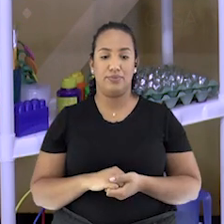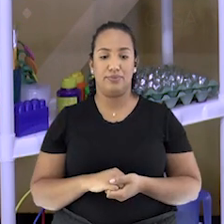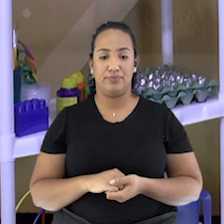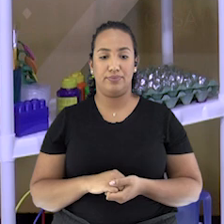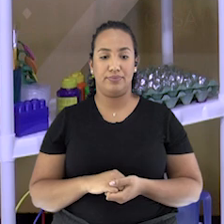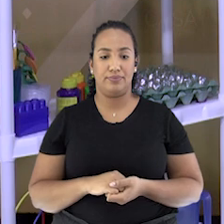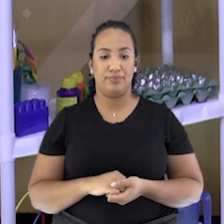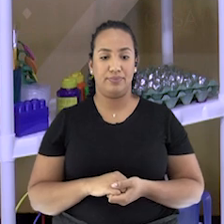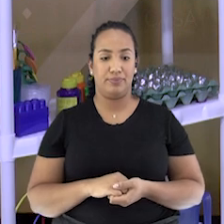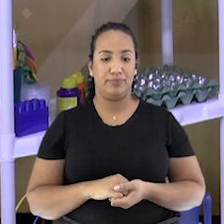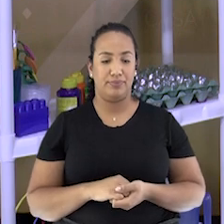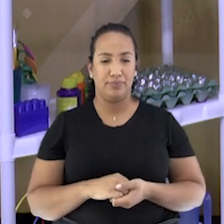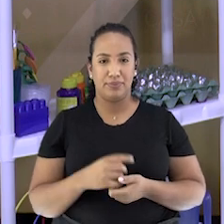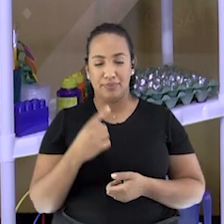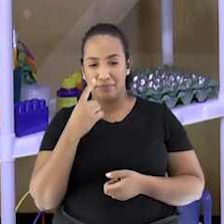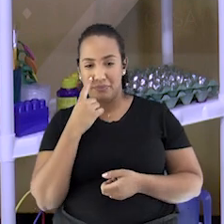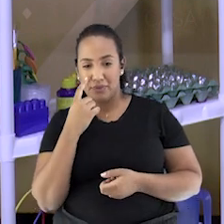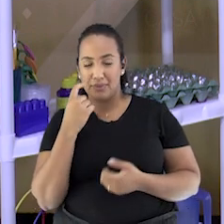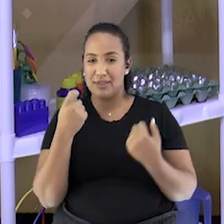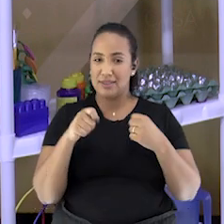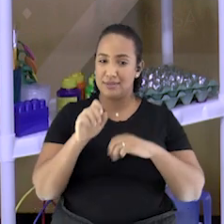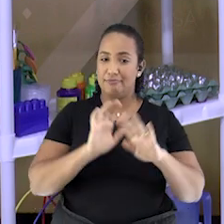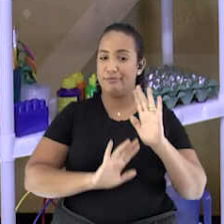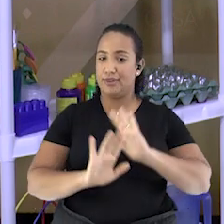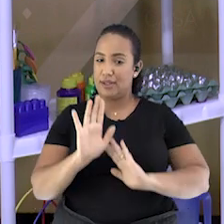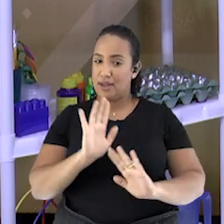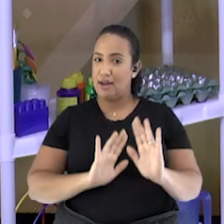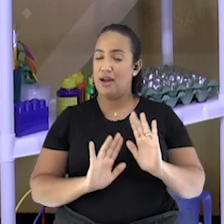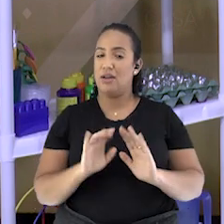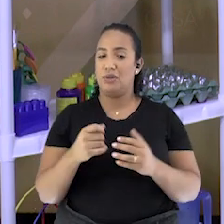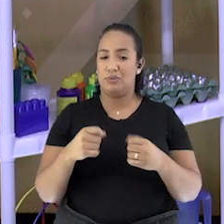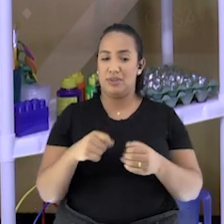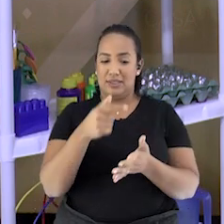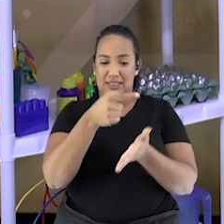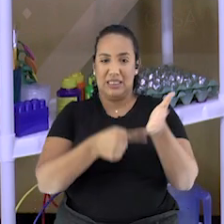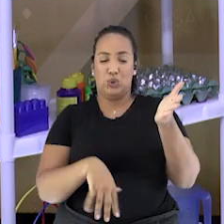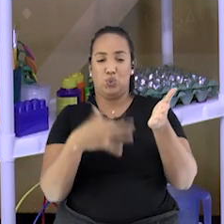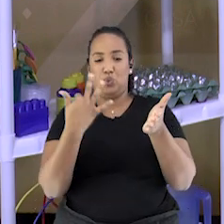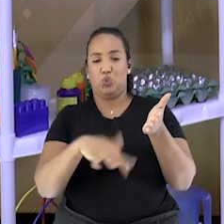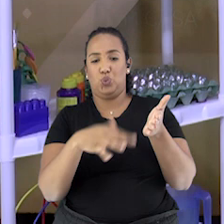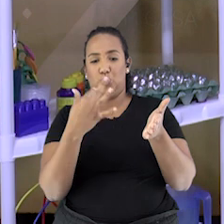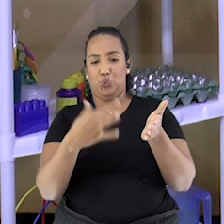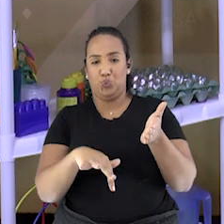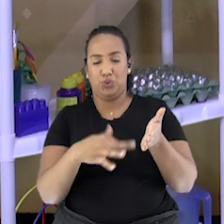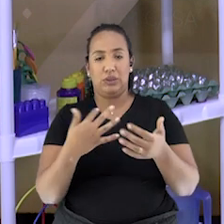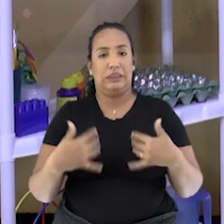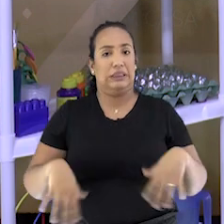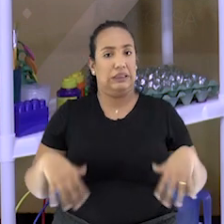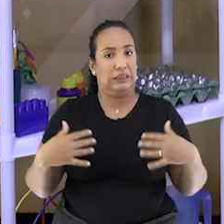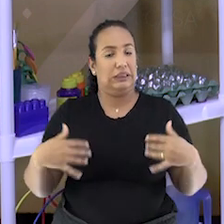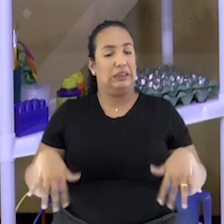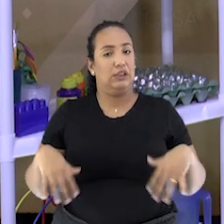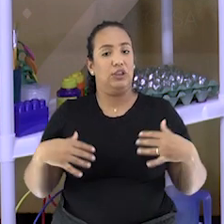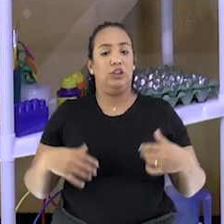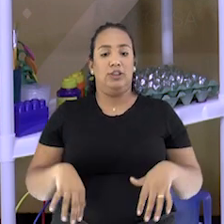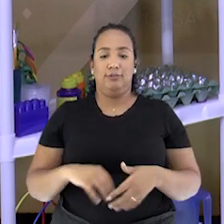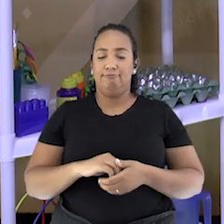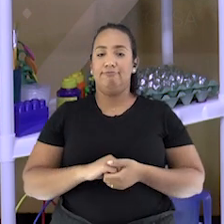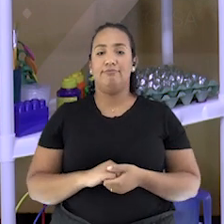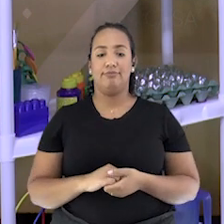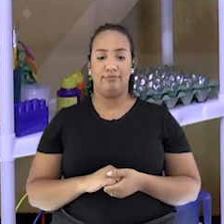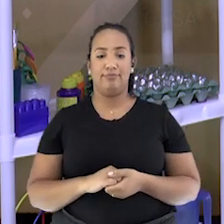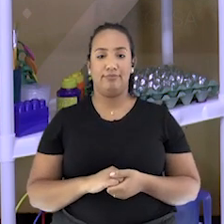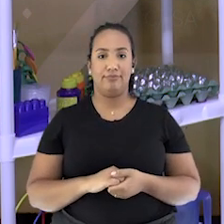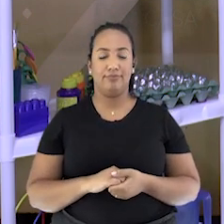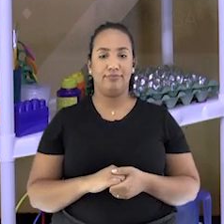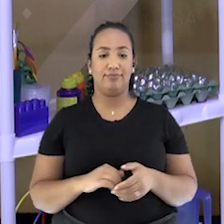se machuca, e se pisar, então faz um dolor muito grande. Então, para que as pessoas que forem pegar esse lixo na sua